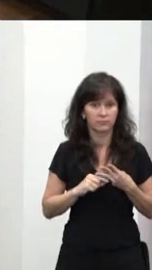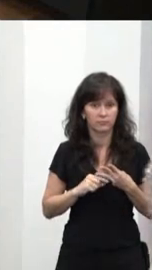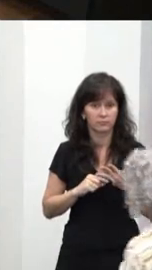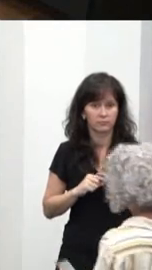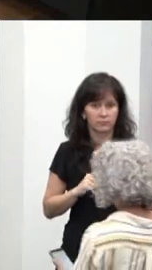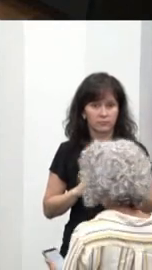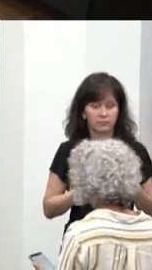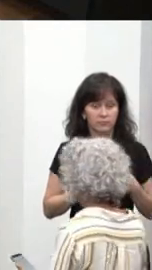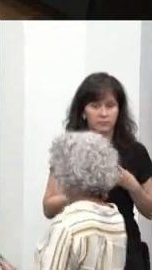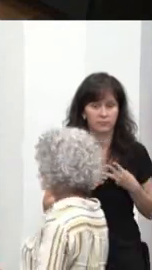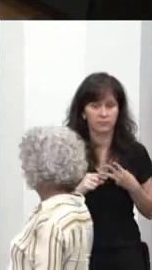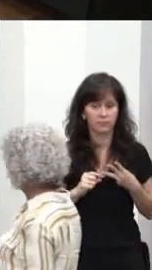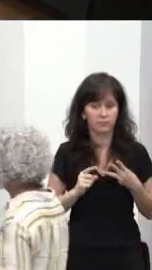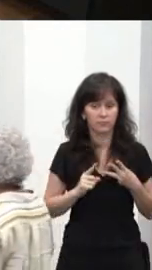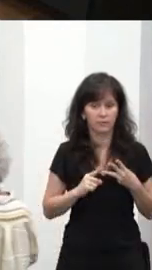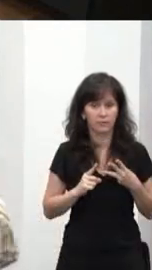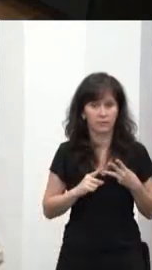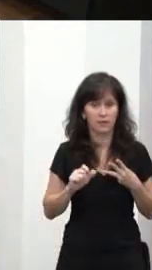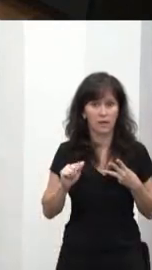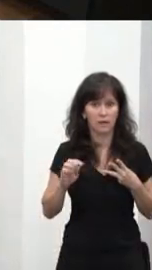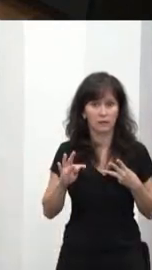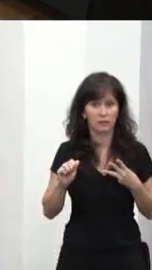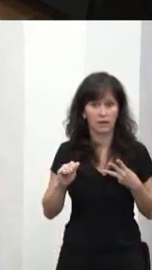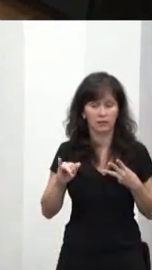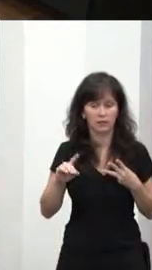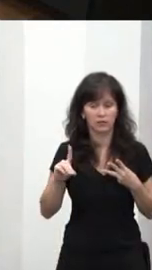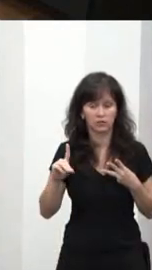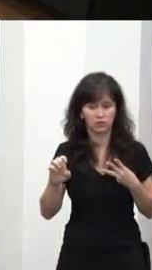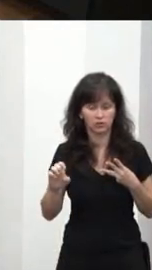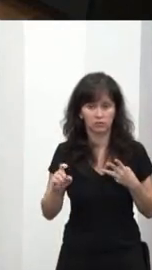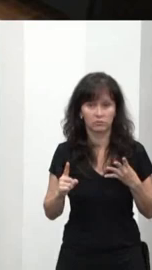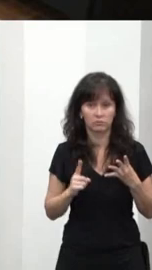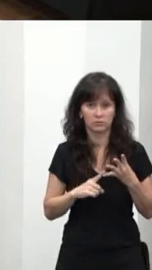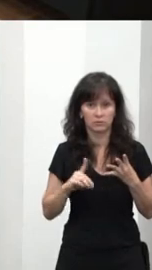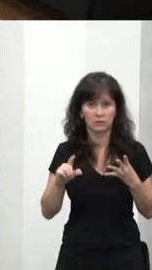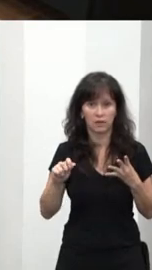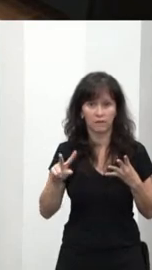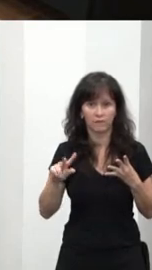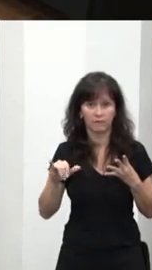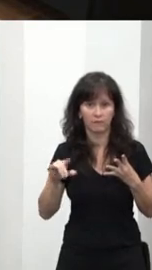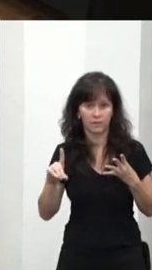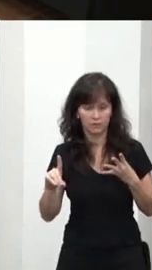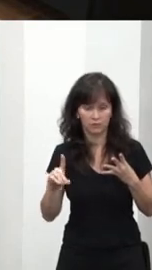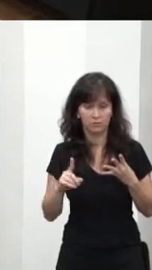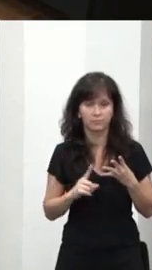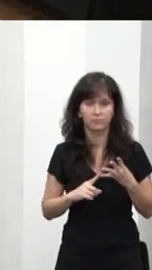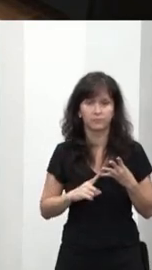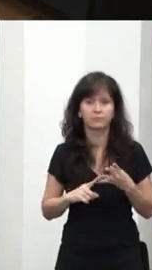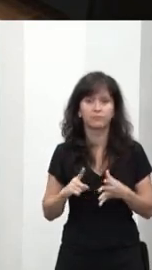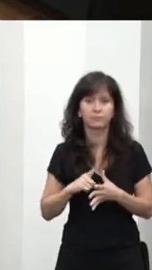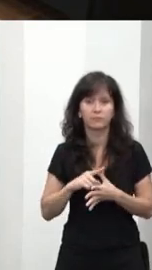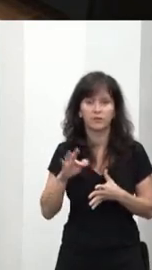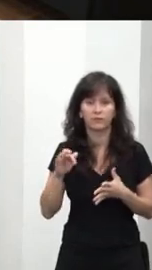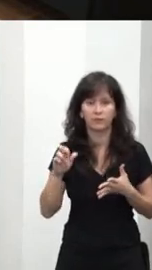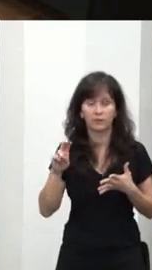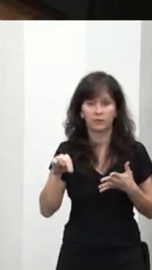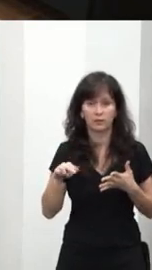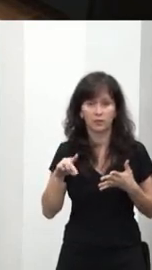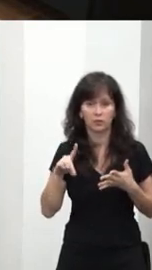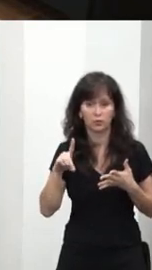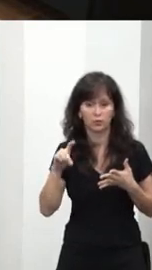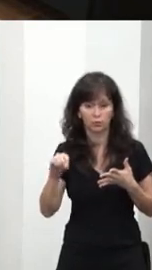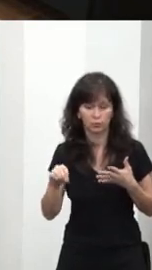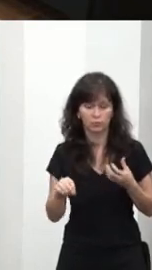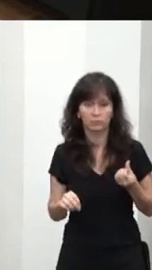Silva quarto a pessoa Davi de Souza 5º Fernando Sadi Souza e sexto